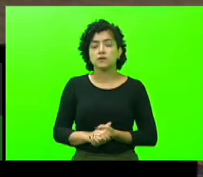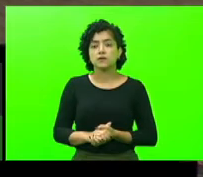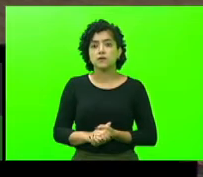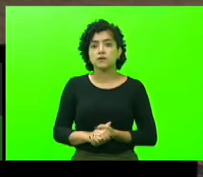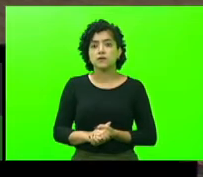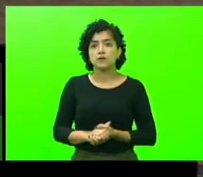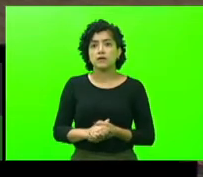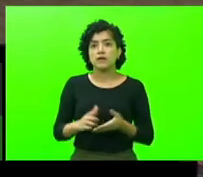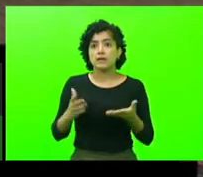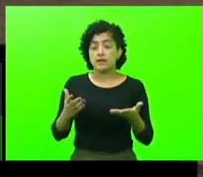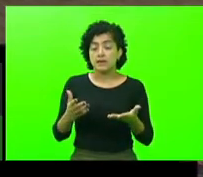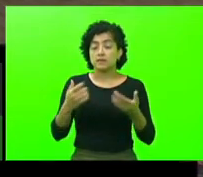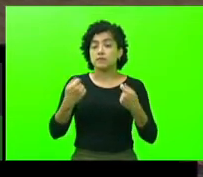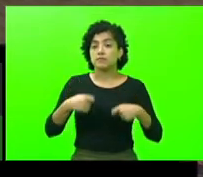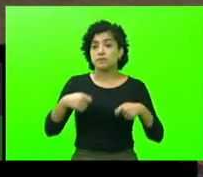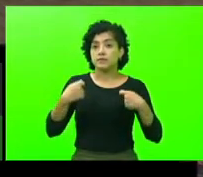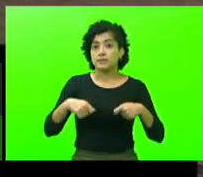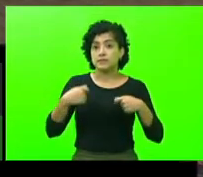Mas também é preciso